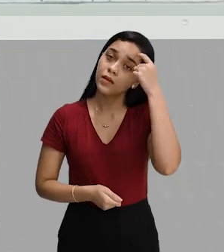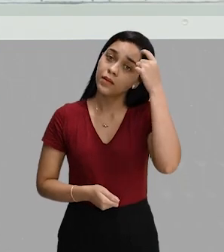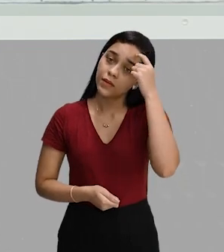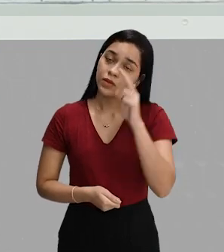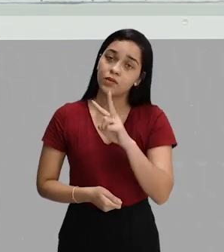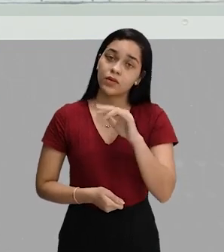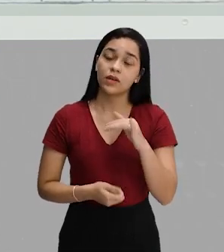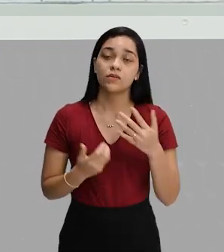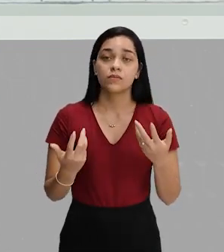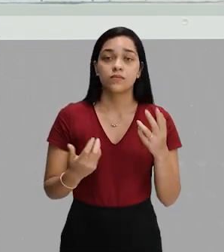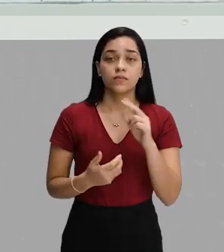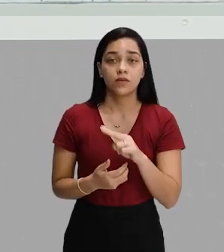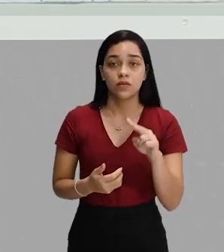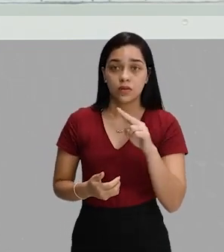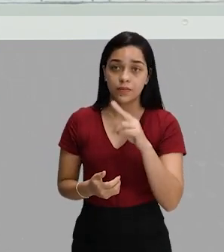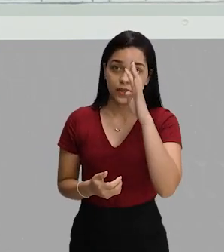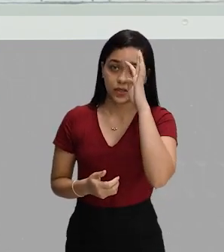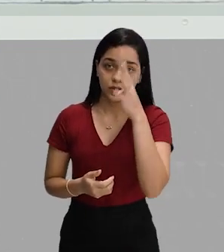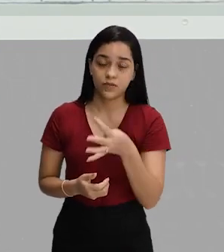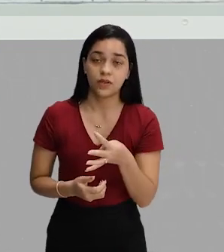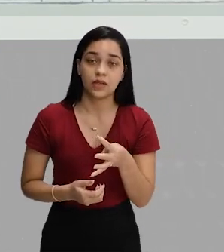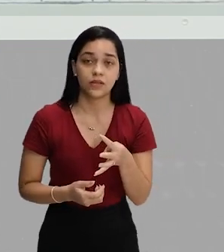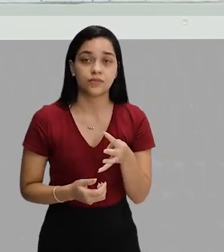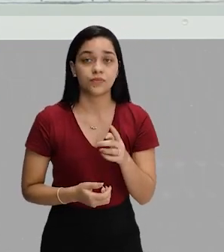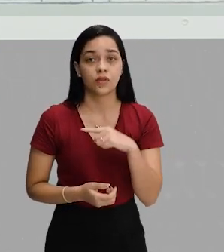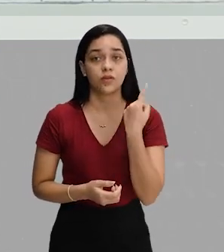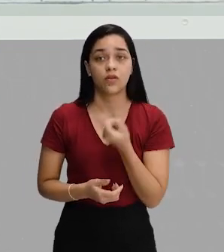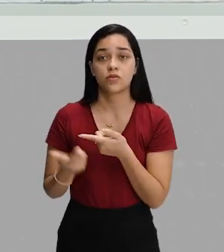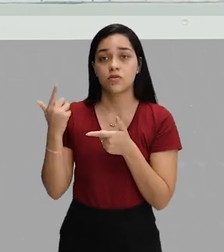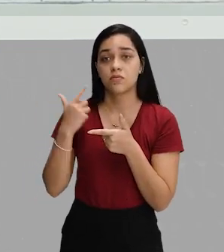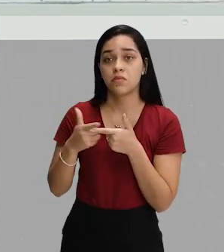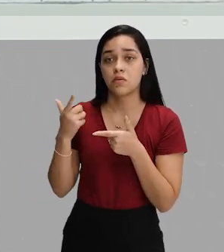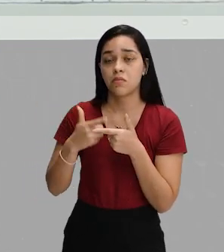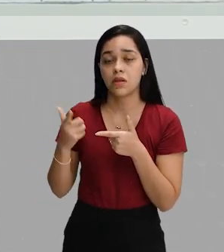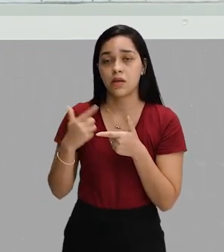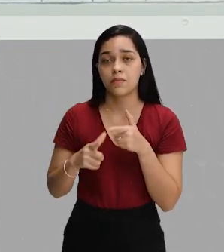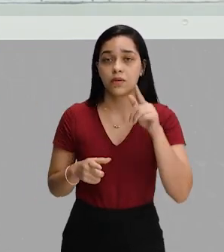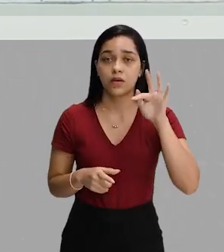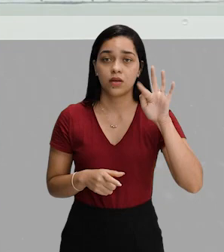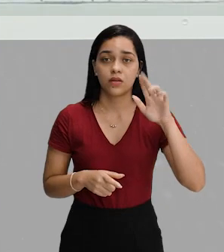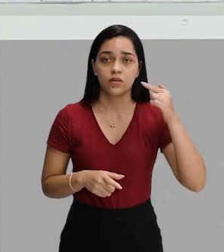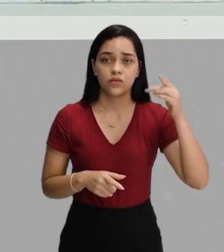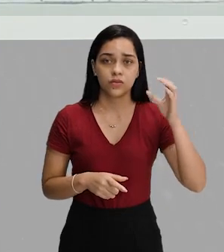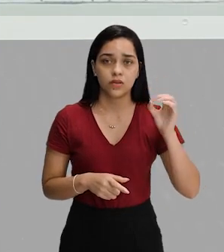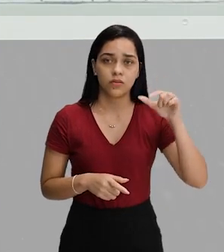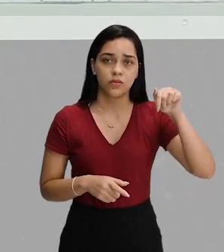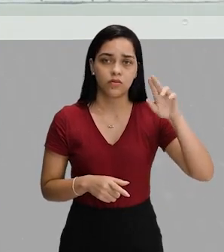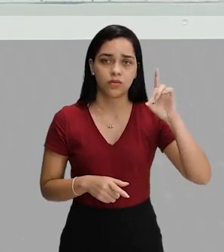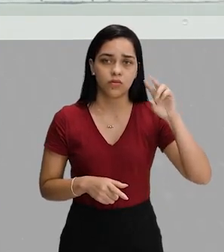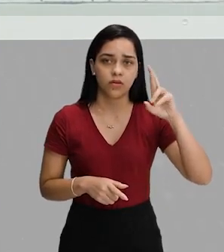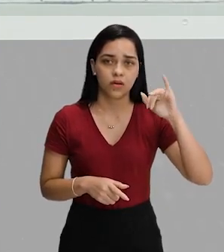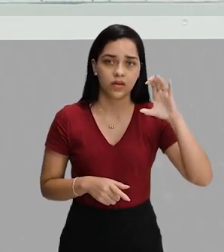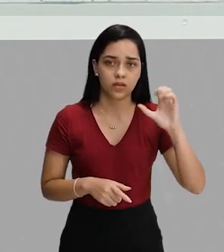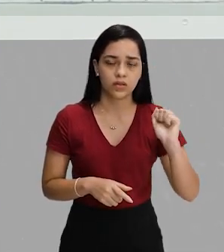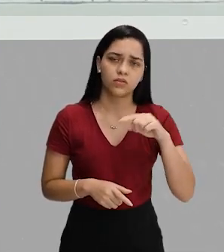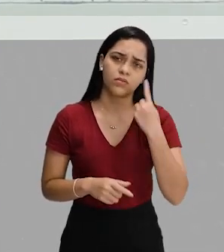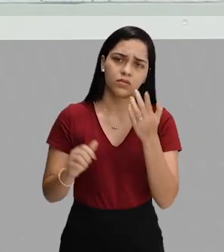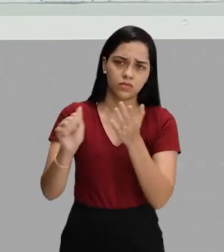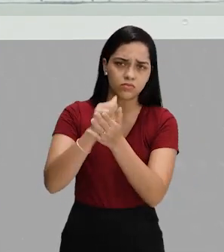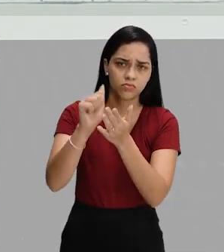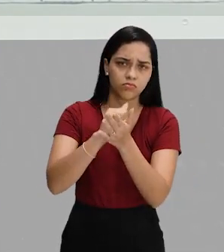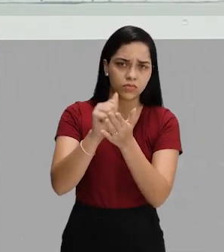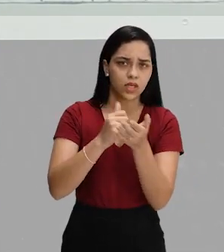vai utilizar para resolver esse nosso problema de função quadrática. Turma, eu quero escolher, vamos apagar isso